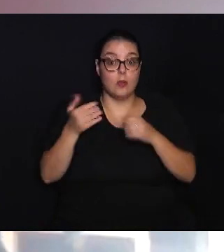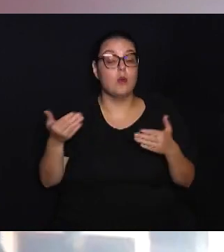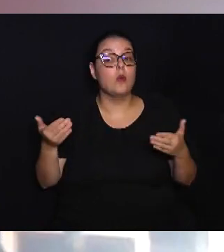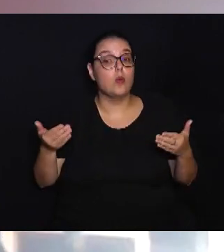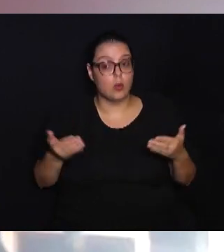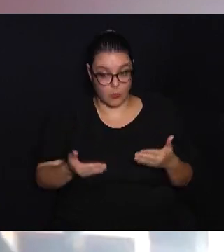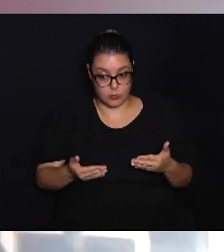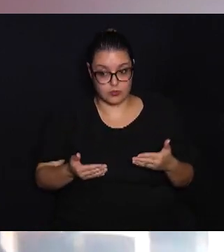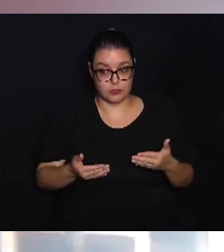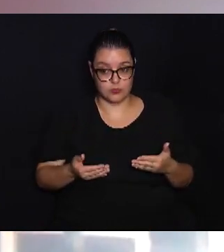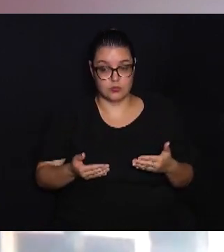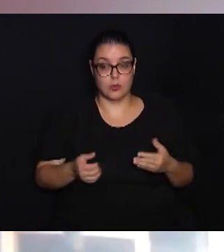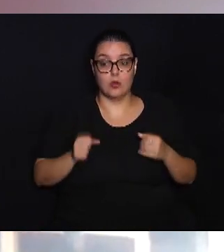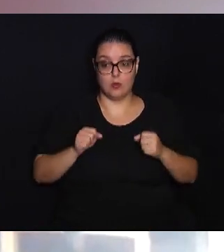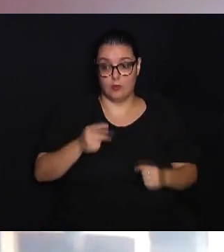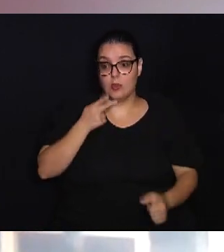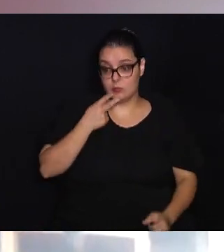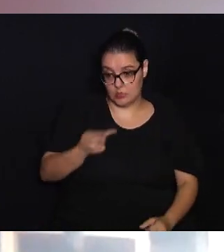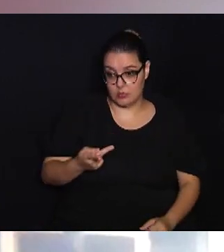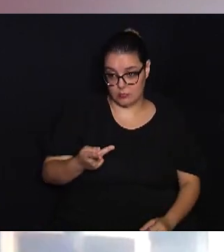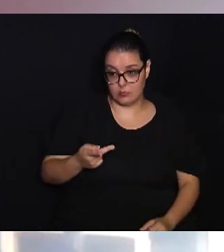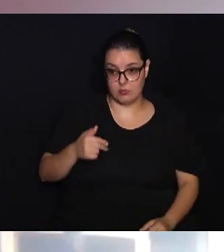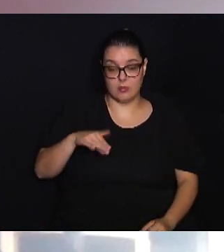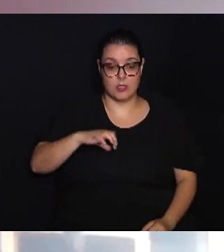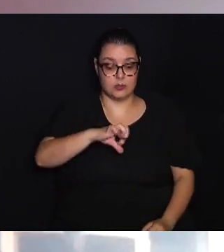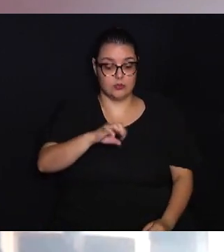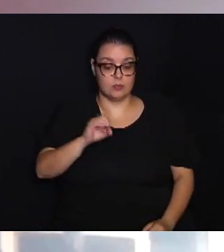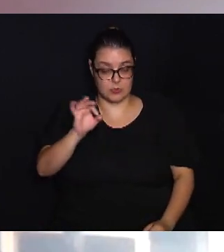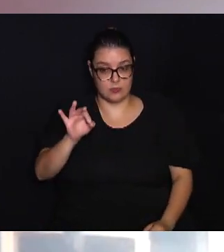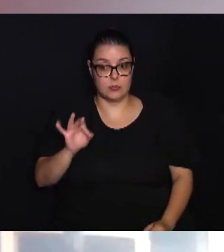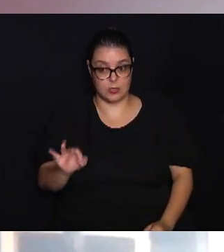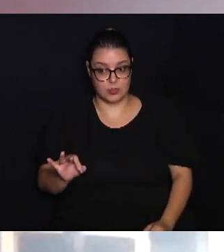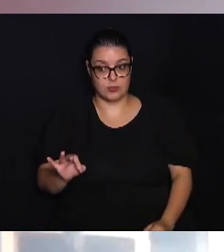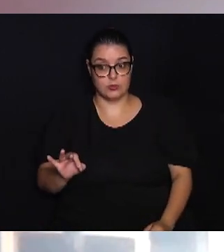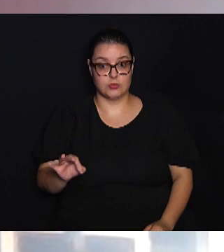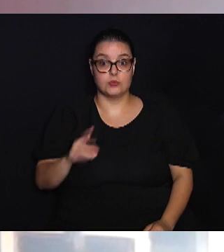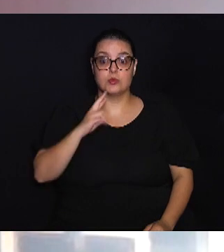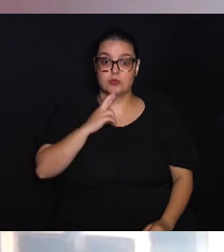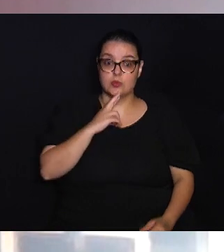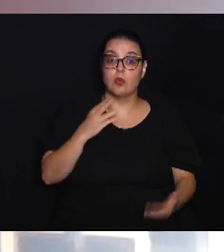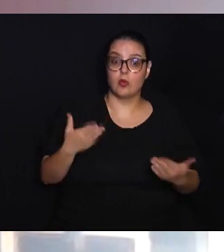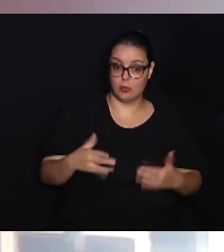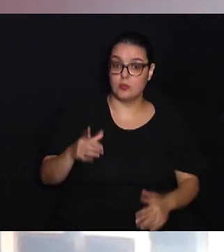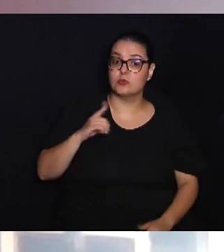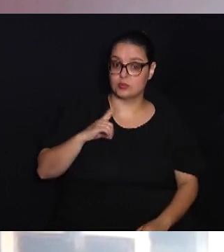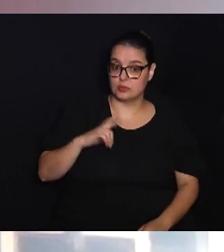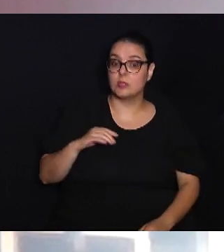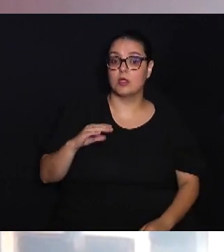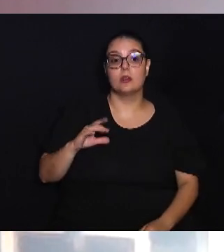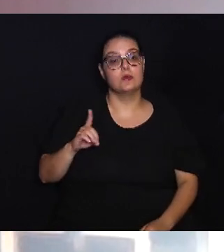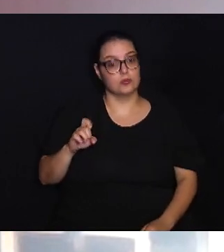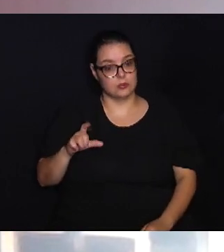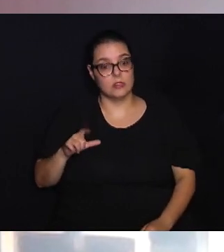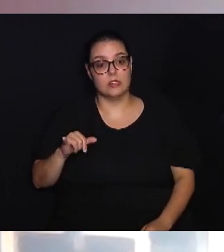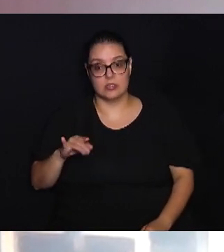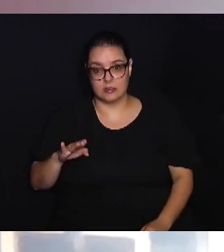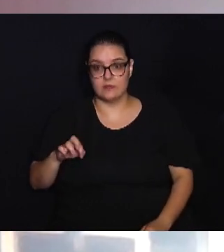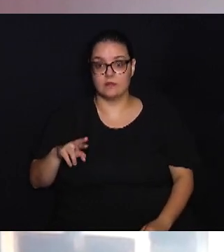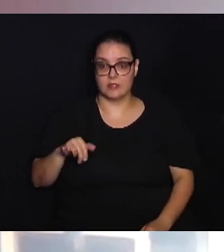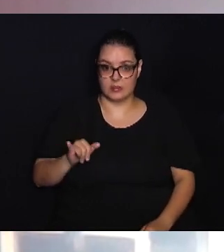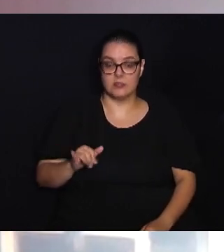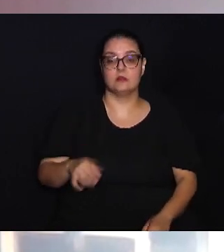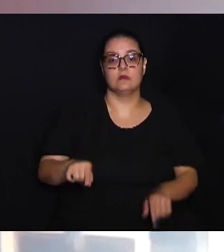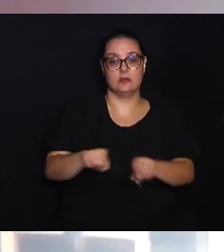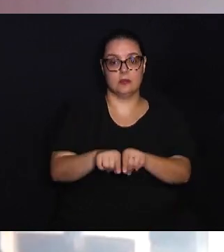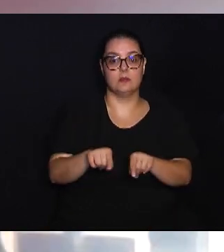houve o aprendizado hoje eu posso te afirmar que mais de 90% dos dos restaurantes hoje tem o canal delivery